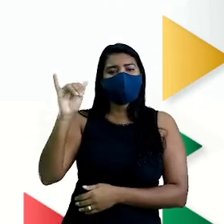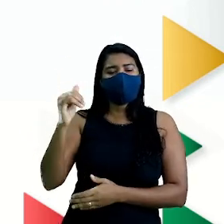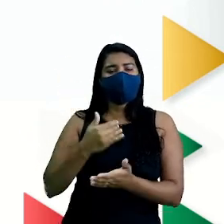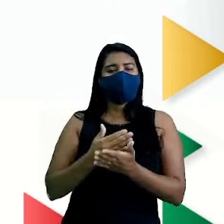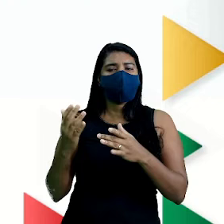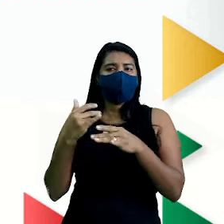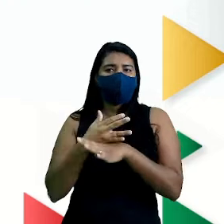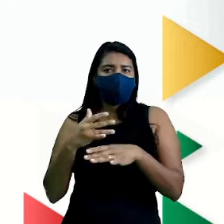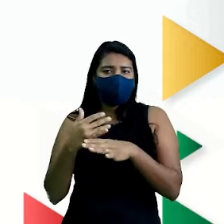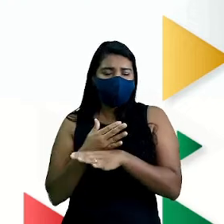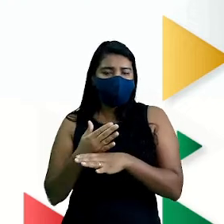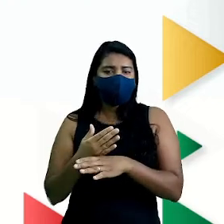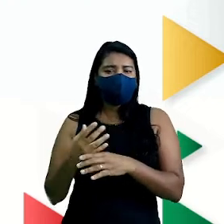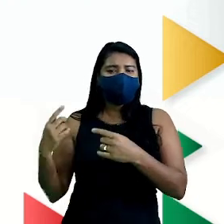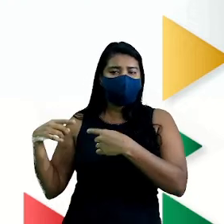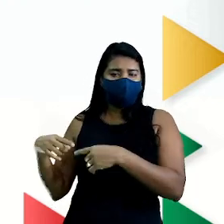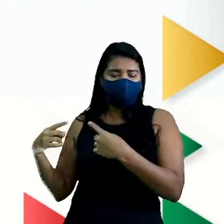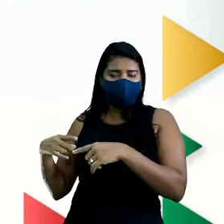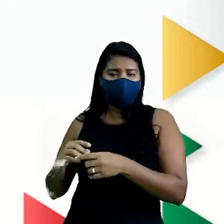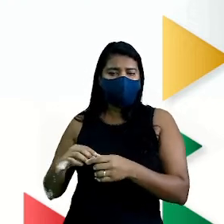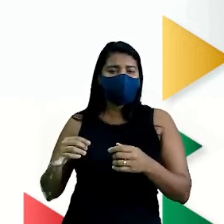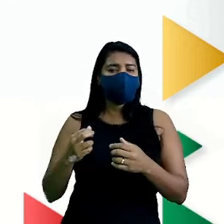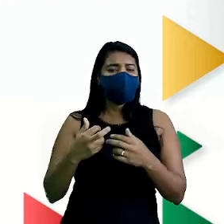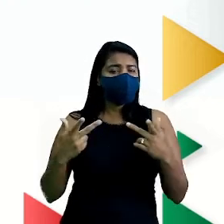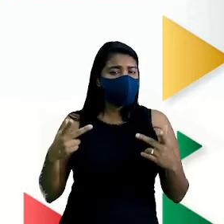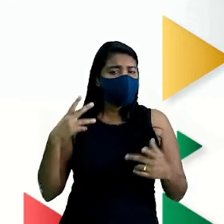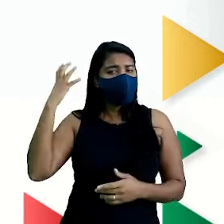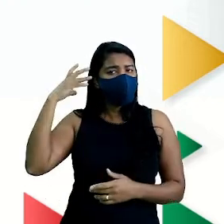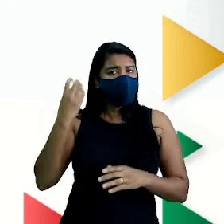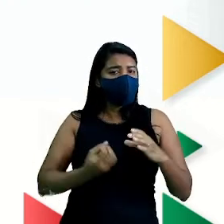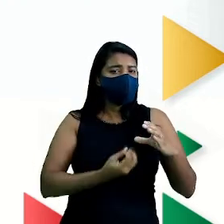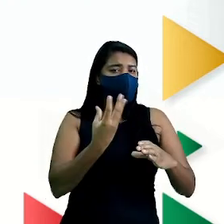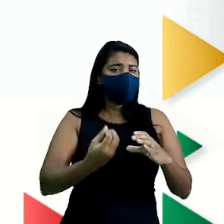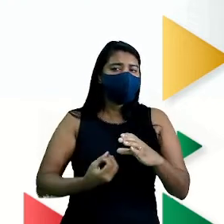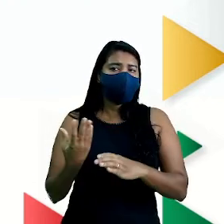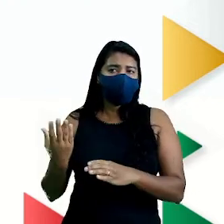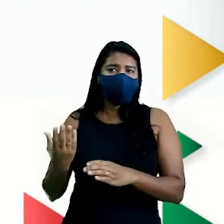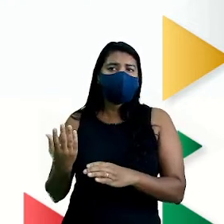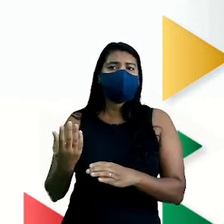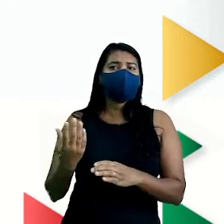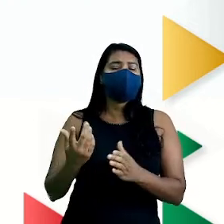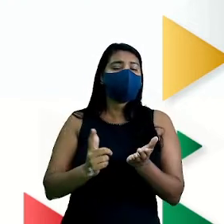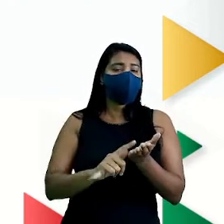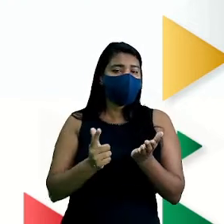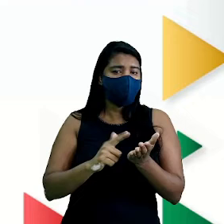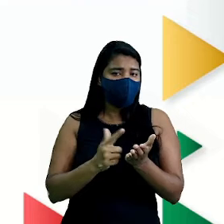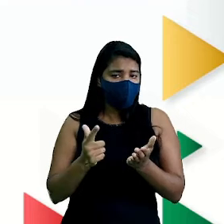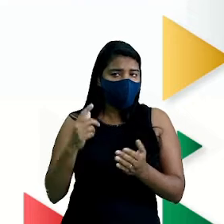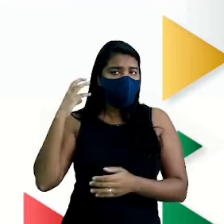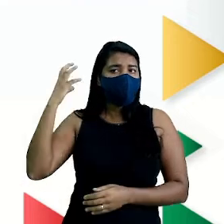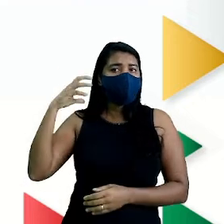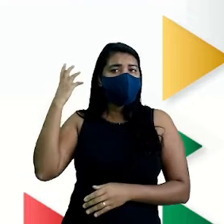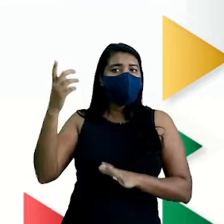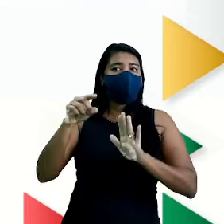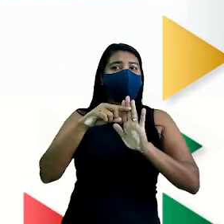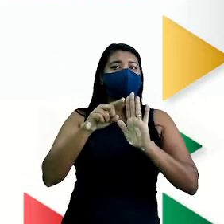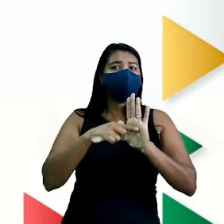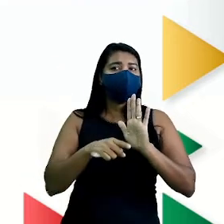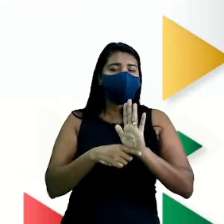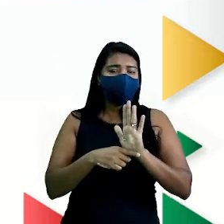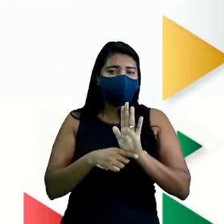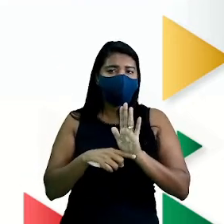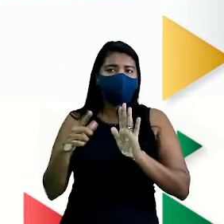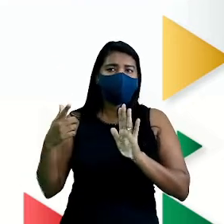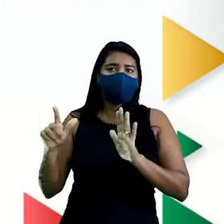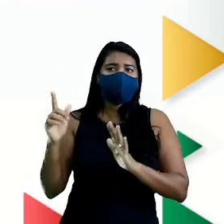concorrente direta com a Rádio Clube. E assim como outras rádios rivais, a Rádio Jornal tinha na sua programação, além de artistas de fora,